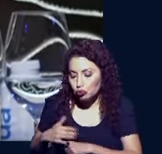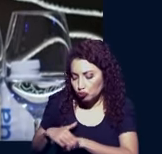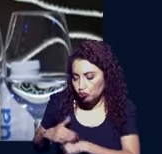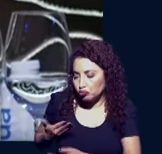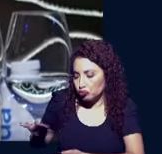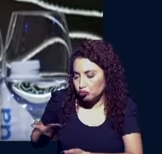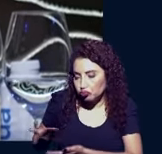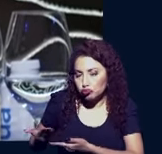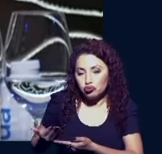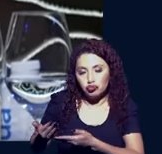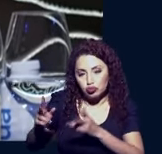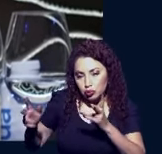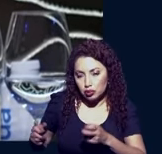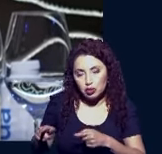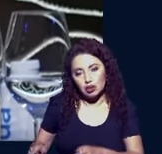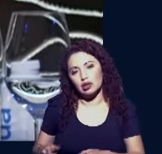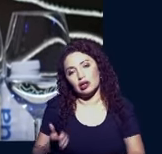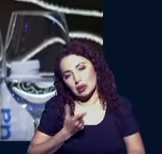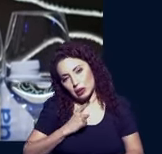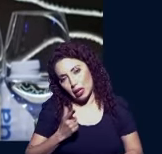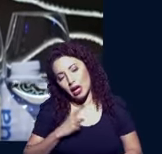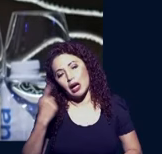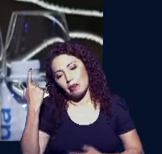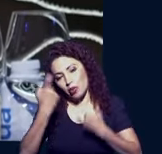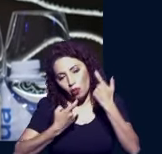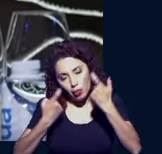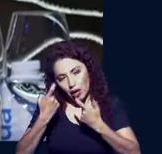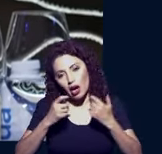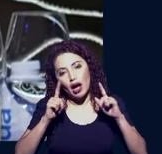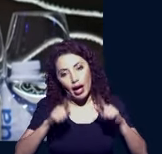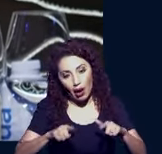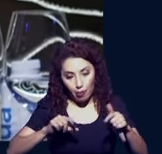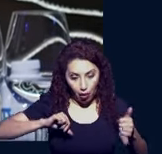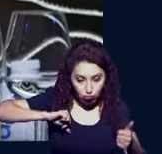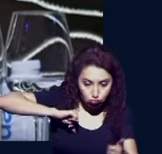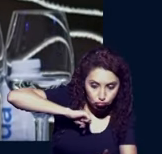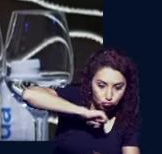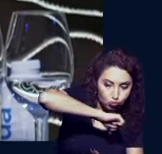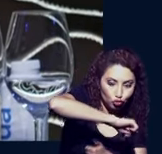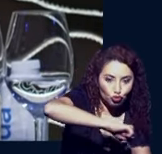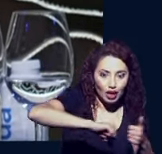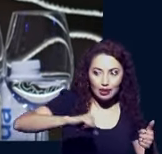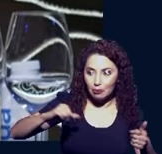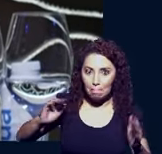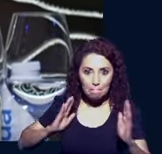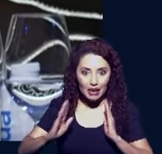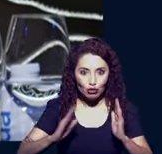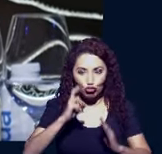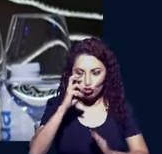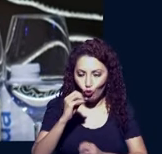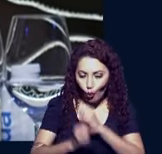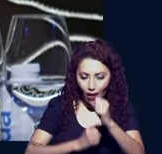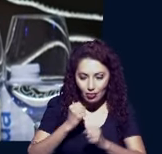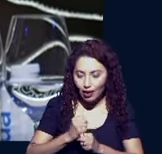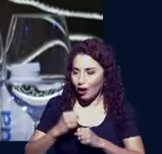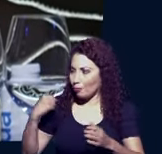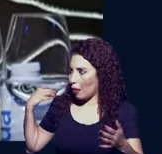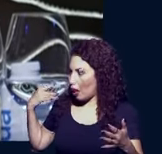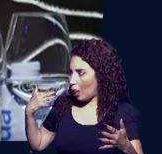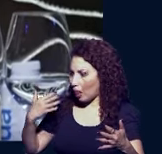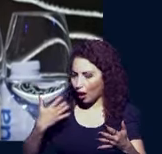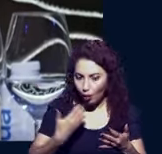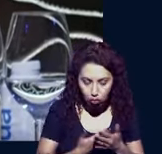isso algumas preocupações é óbvio é uma transição de 50 anos é algo que preocupa muito porque você tem muito tempo